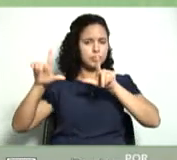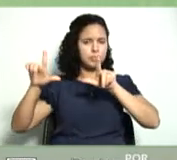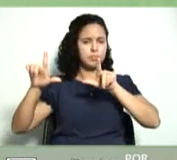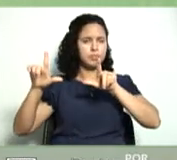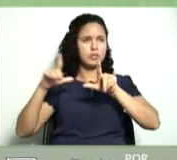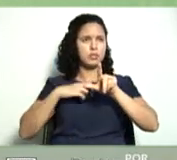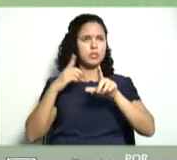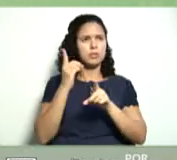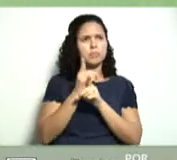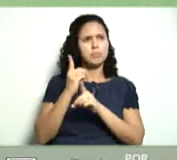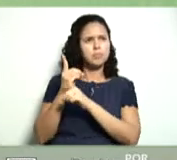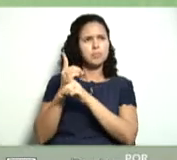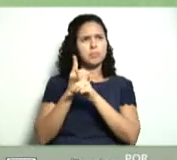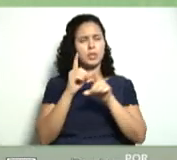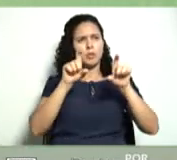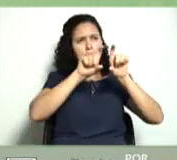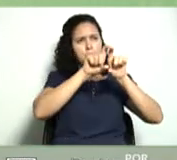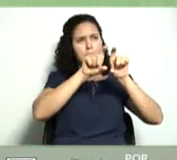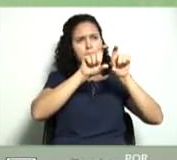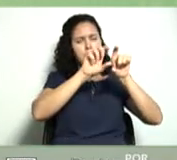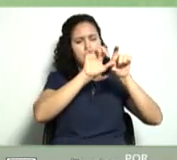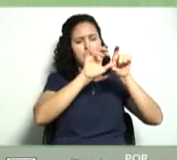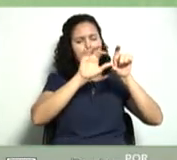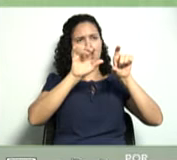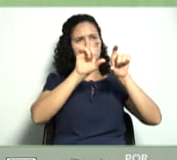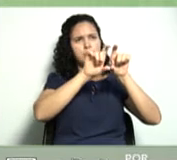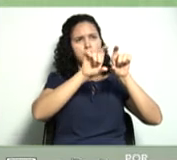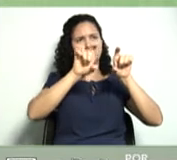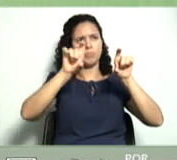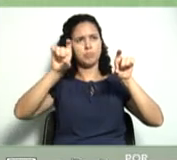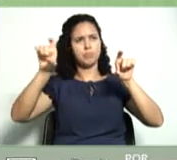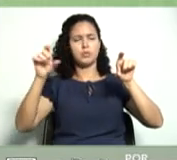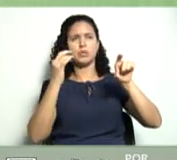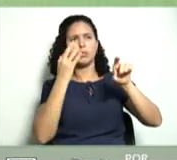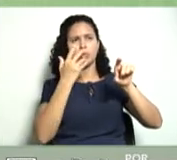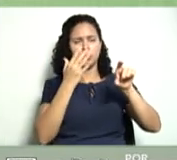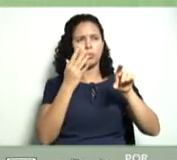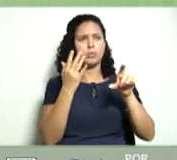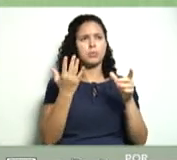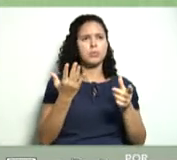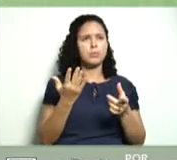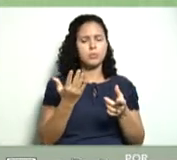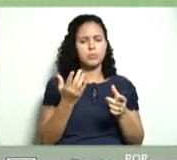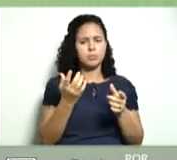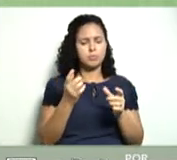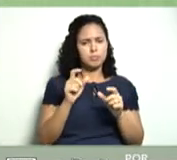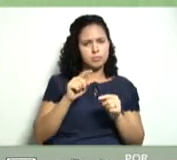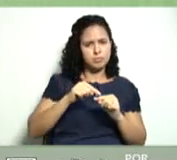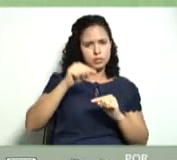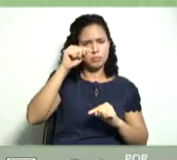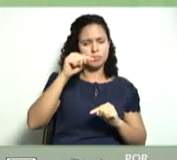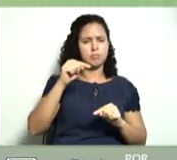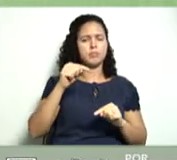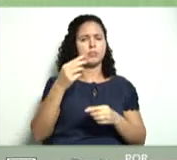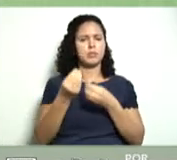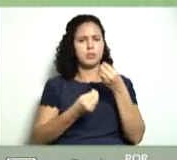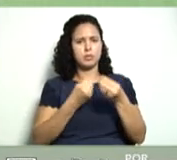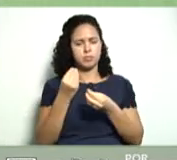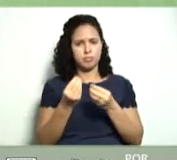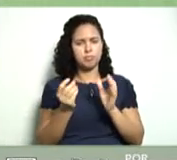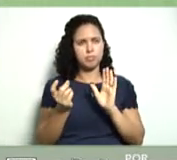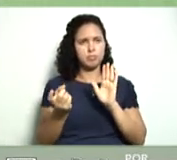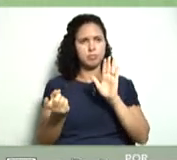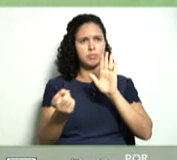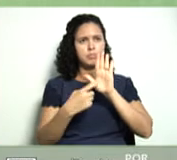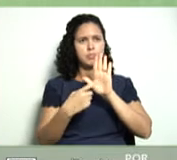esses tipos de recursos de formatação como falei pra vocês alinhamento tamanho cores né efeitos quando eu clico aqui